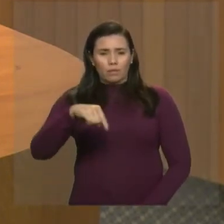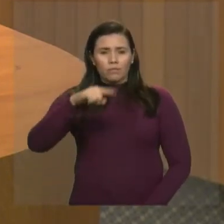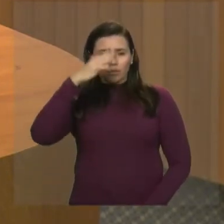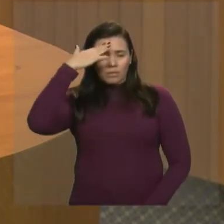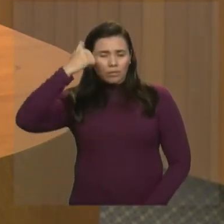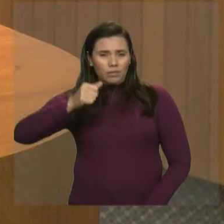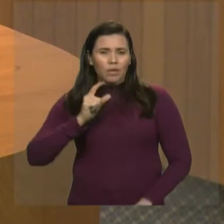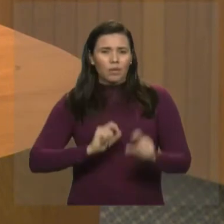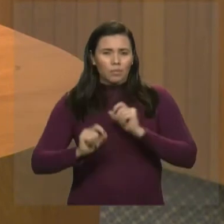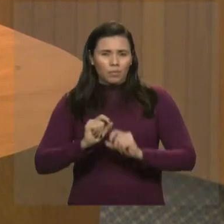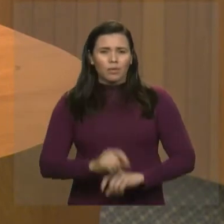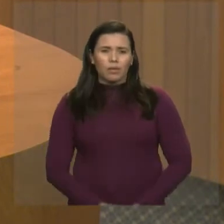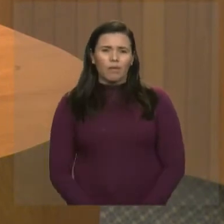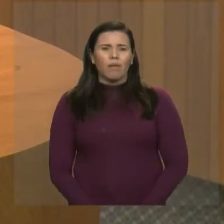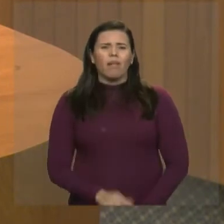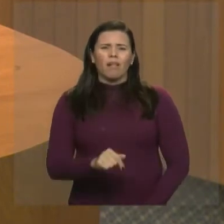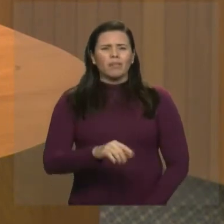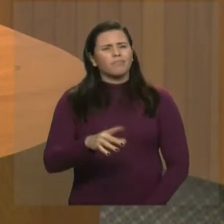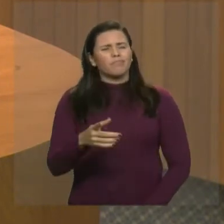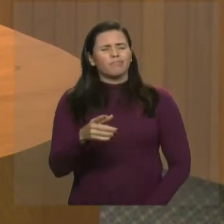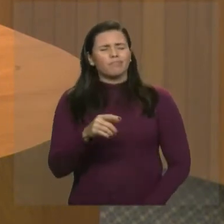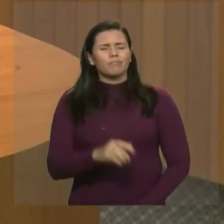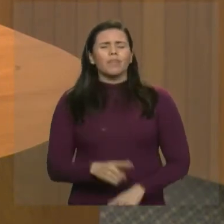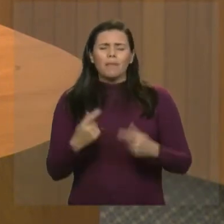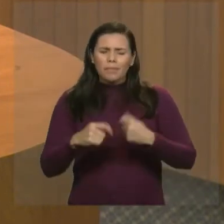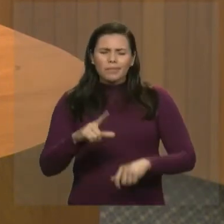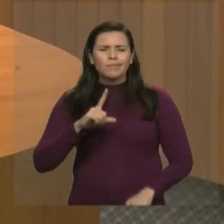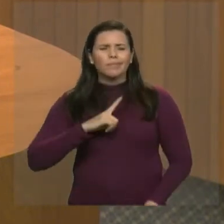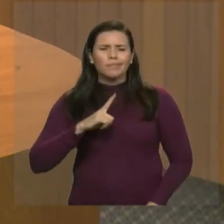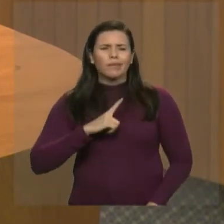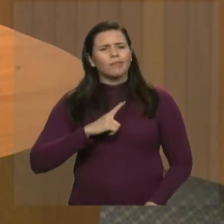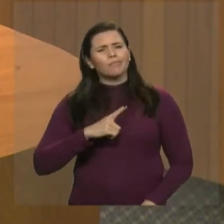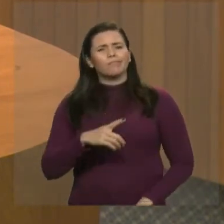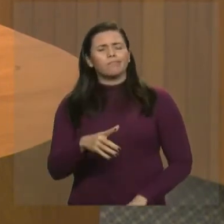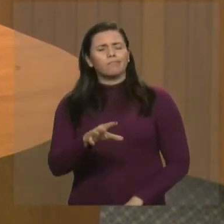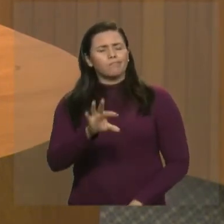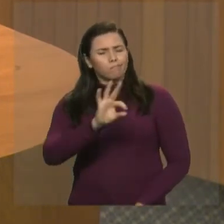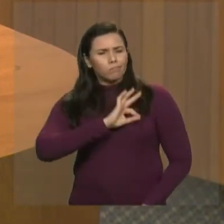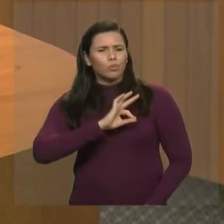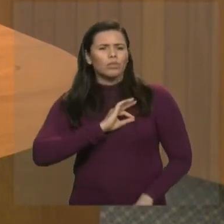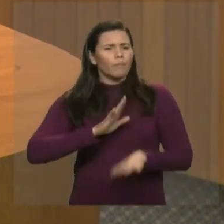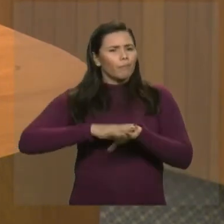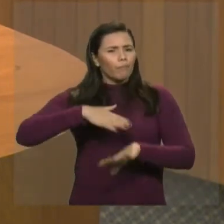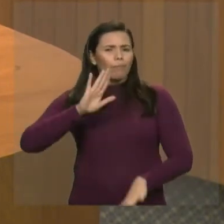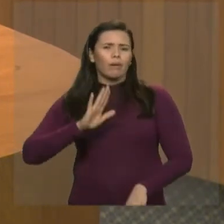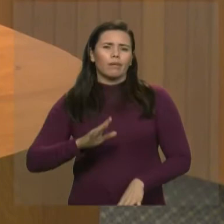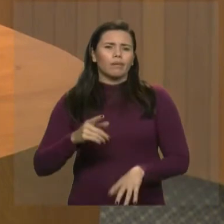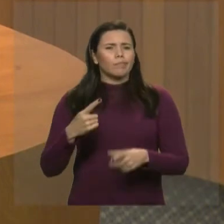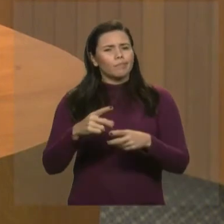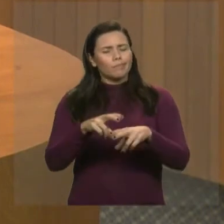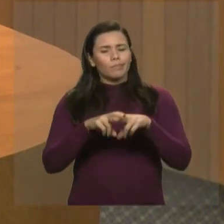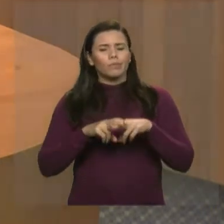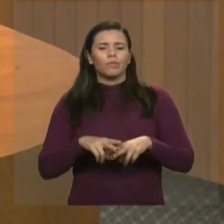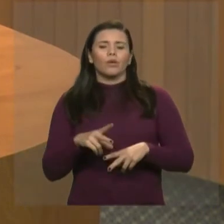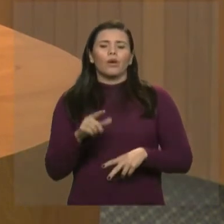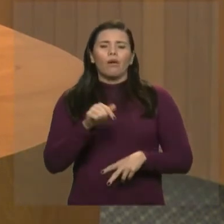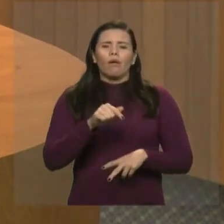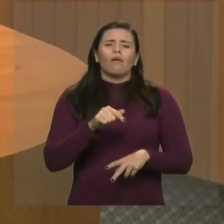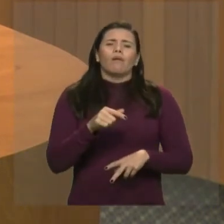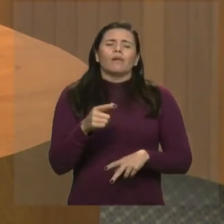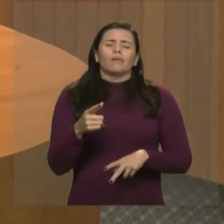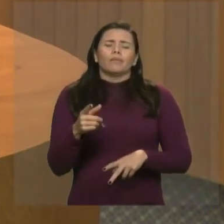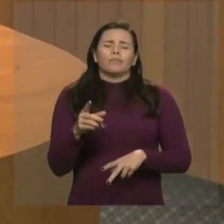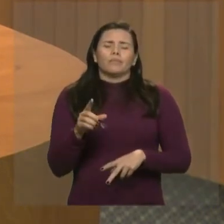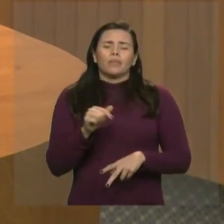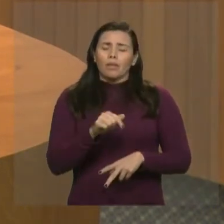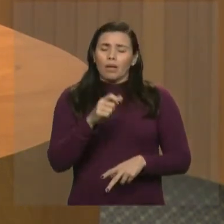às mazelas sociais, políticas e econômicas no Brasil, que conduziram um cenário de insegurança, com a